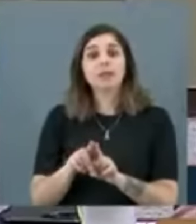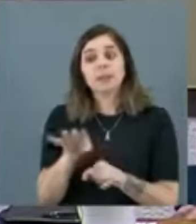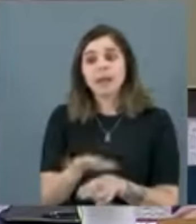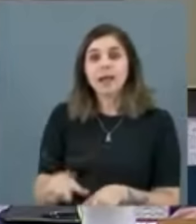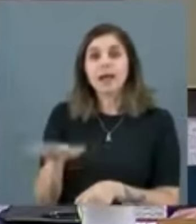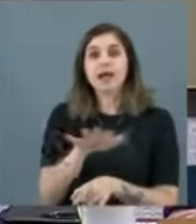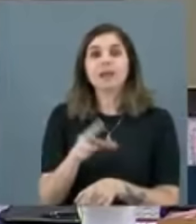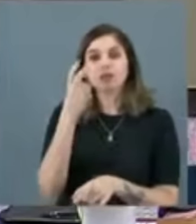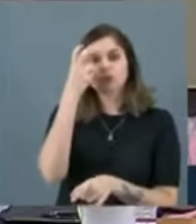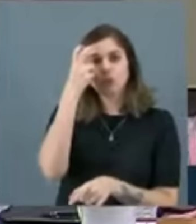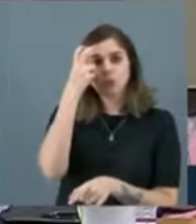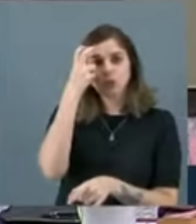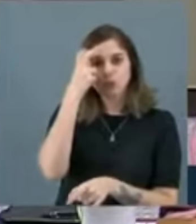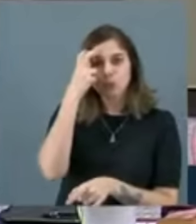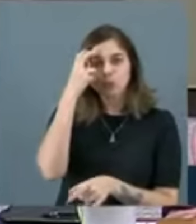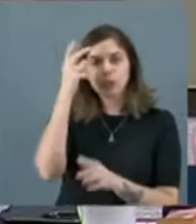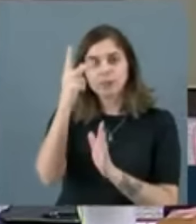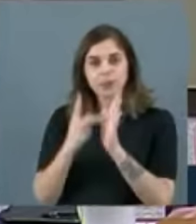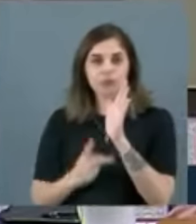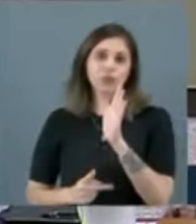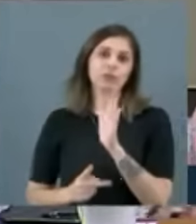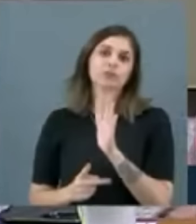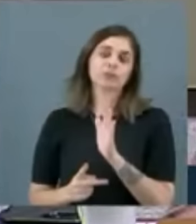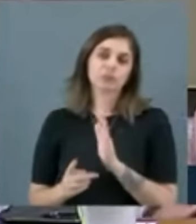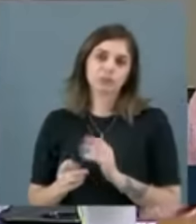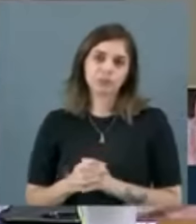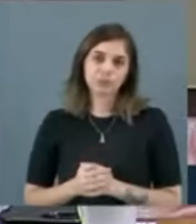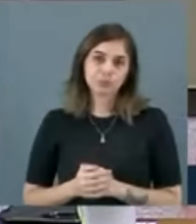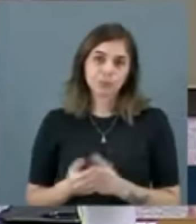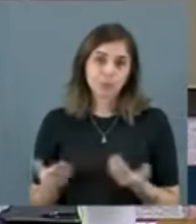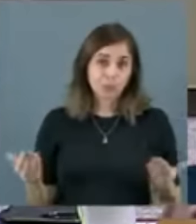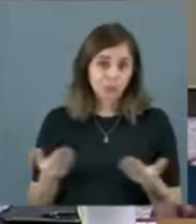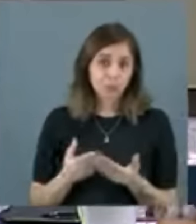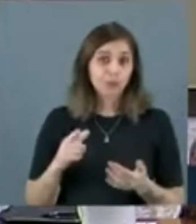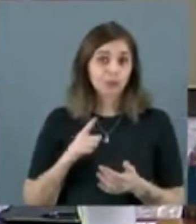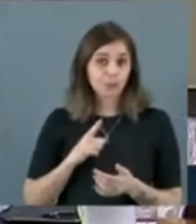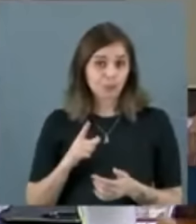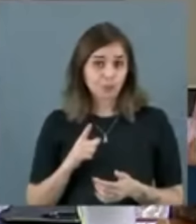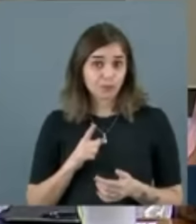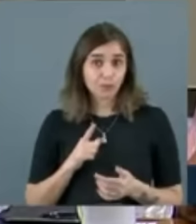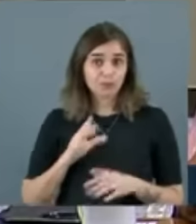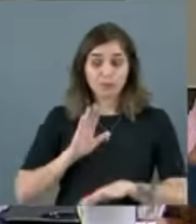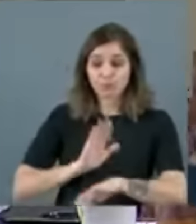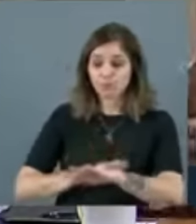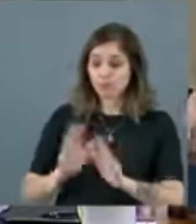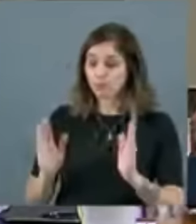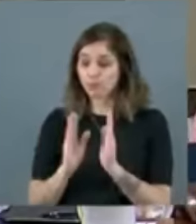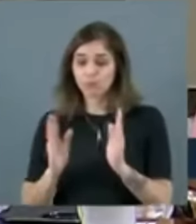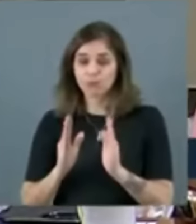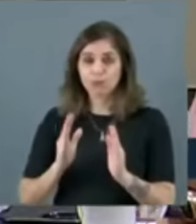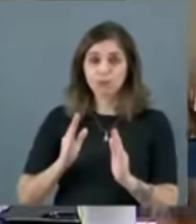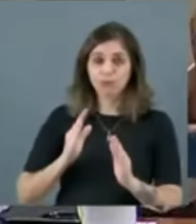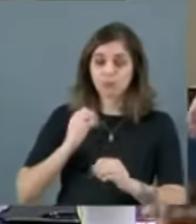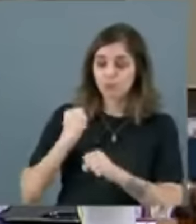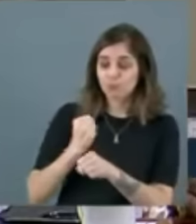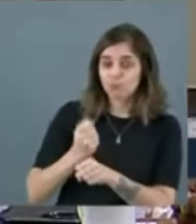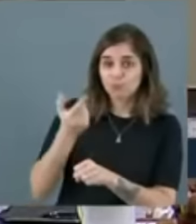das suas por subsídios para os projetos culturais. Hoje nós contamos com um momento de reconstrução e que refaz no dia a